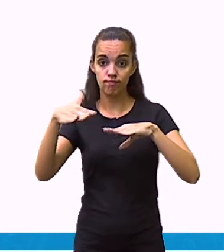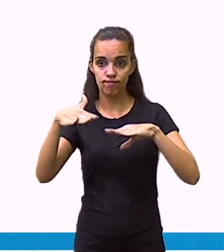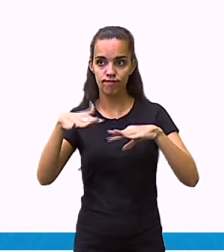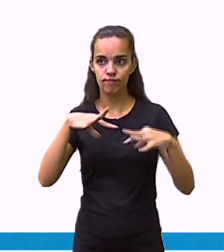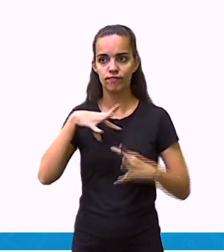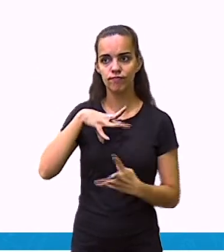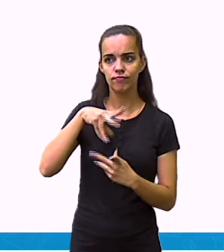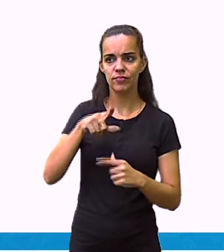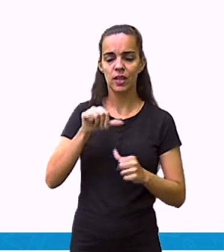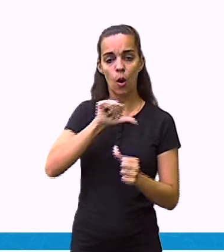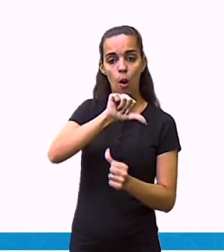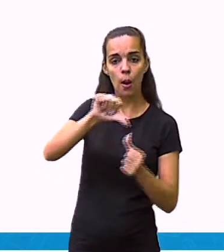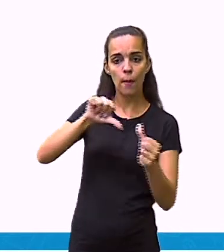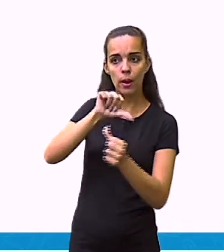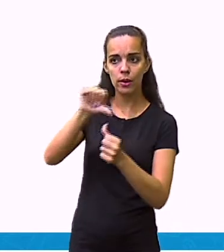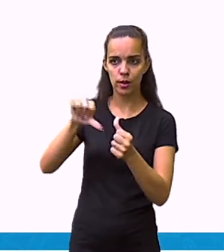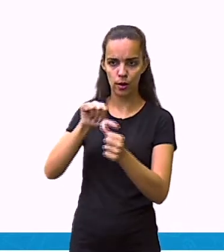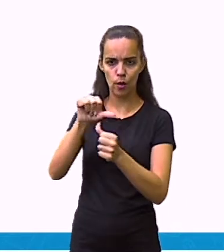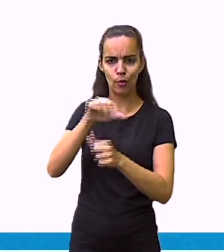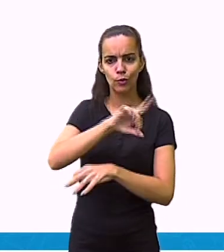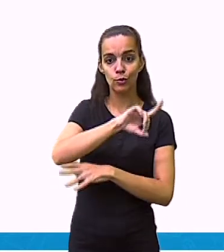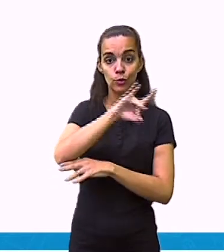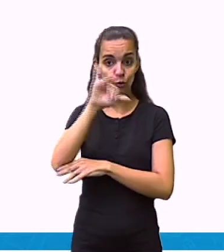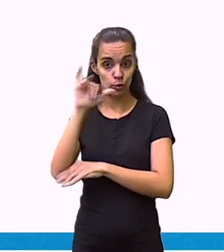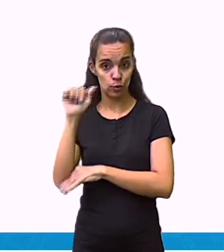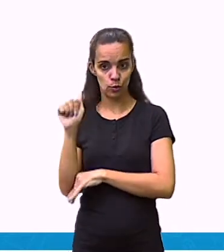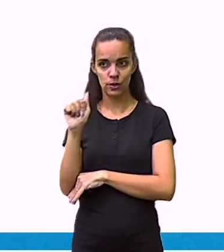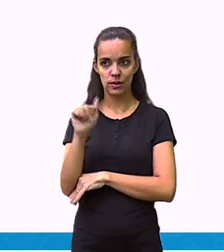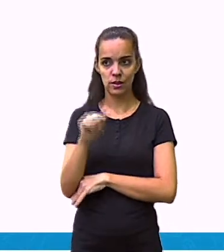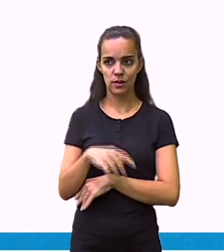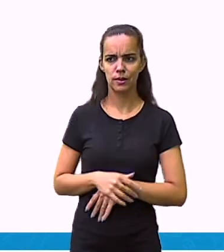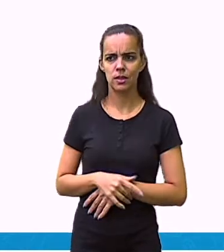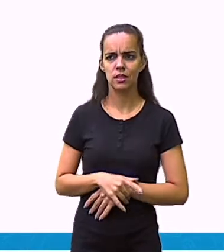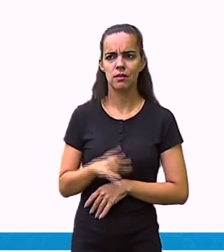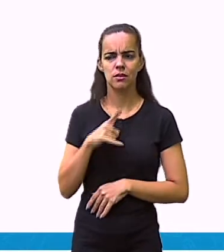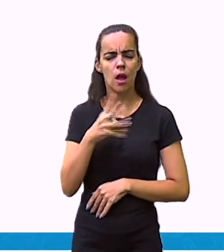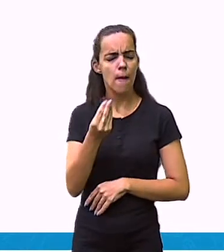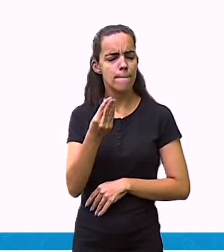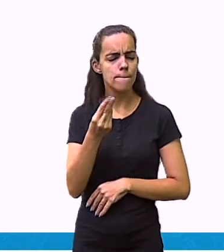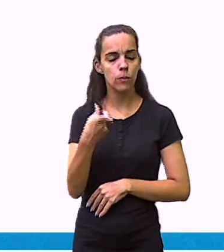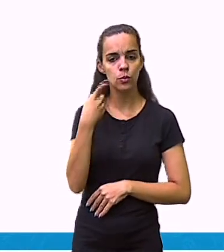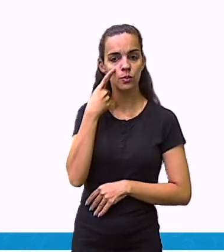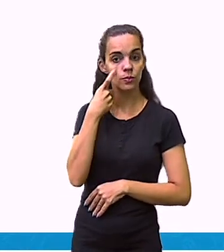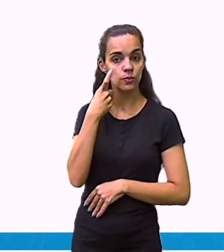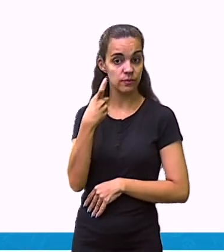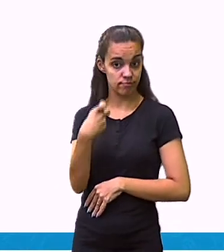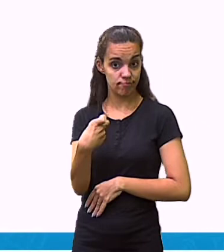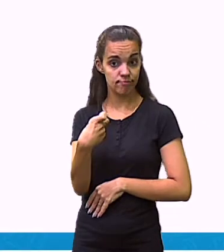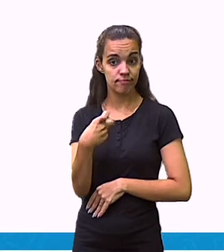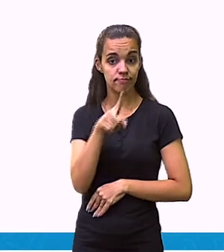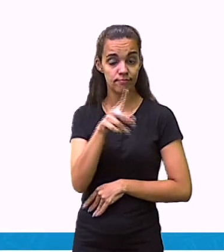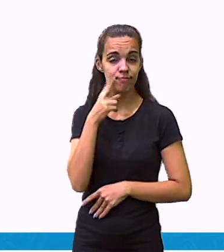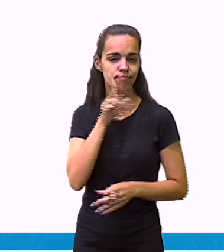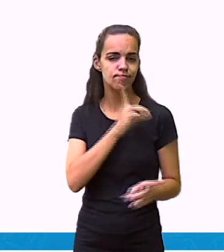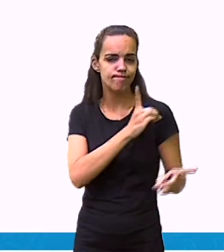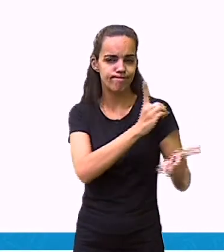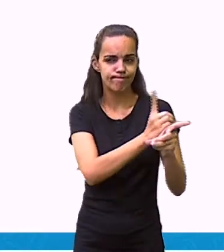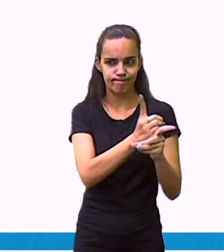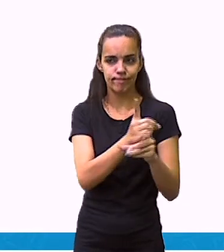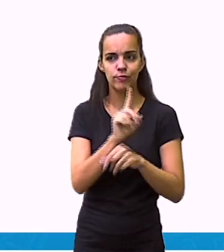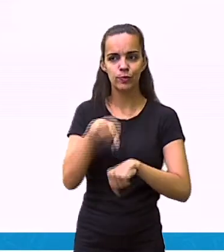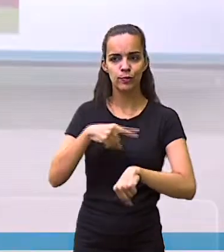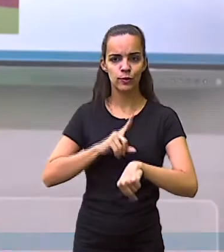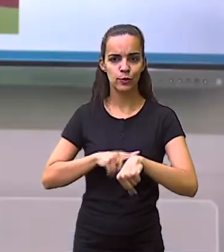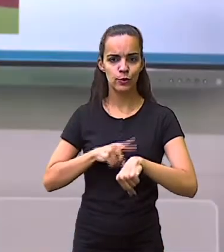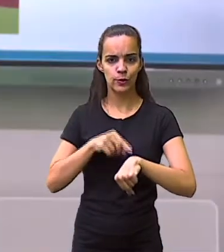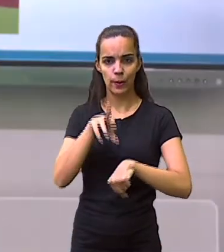irá mudar ao longo do dia. E um aspecto interessante que você pode identificar é que,